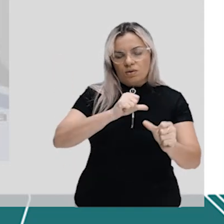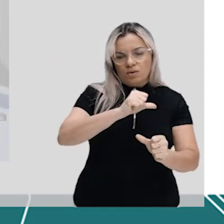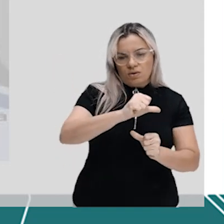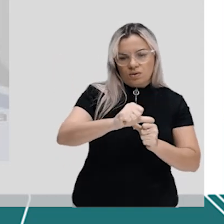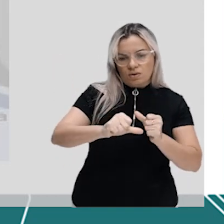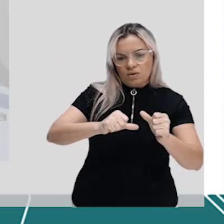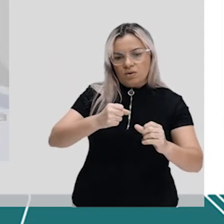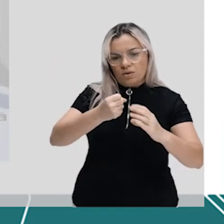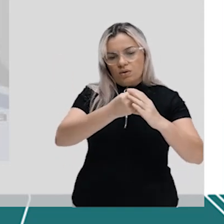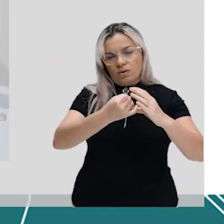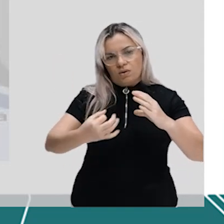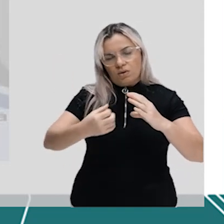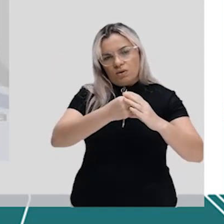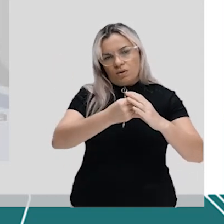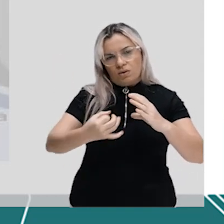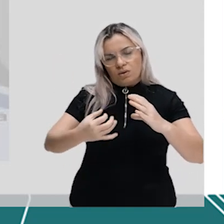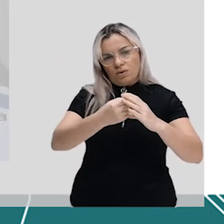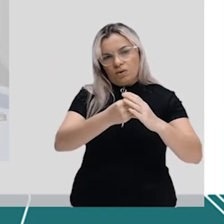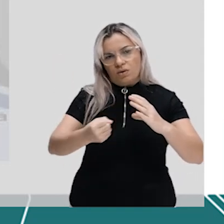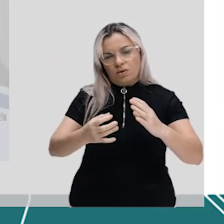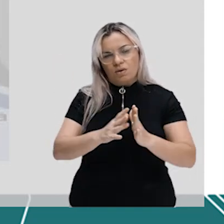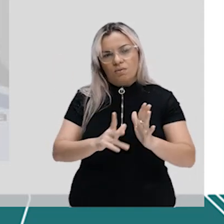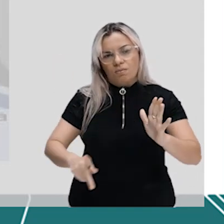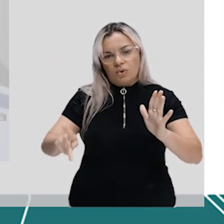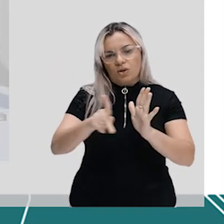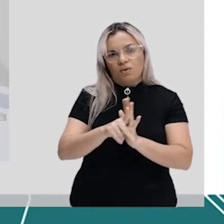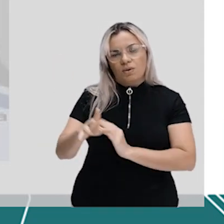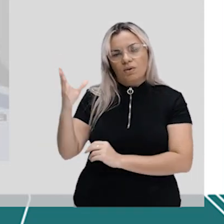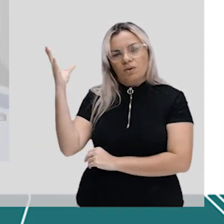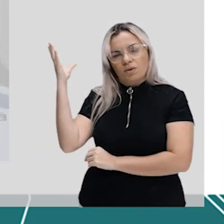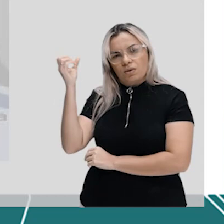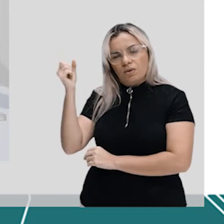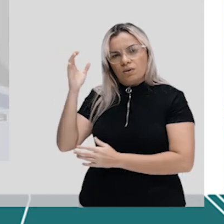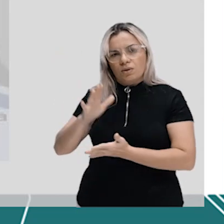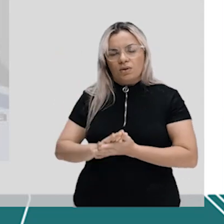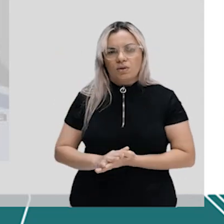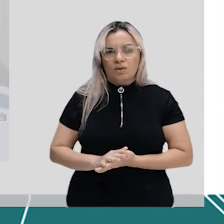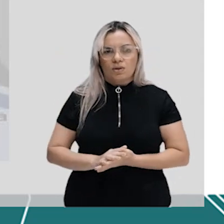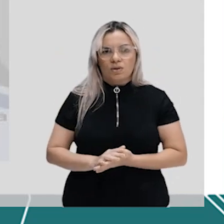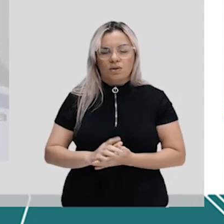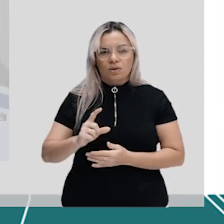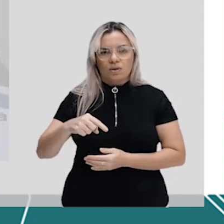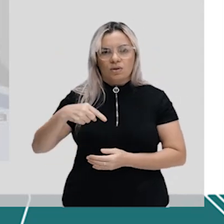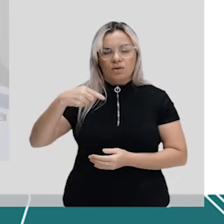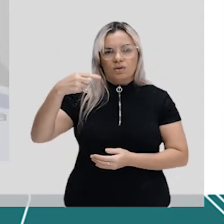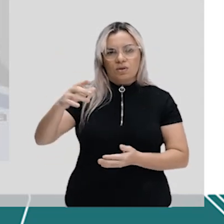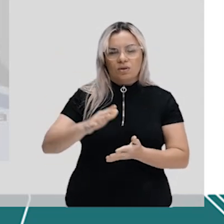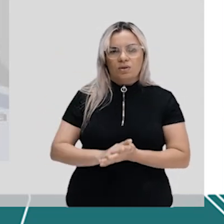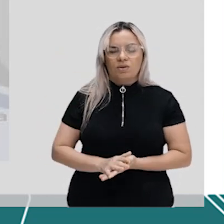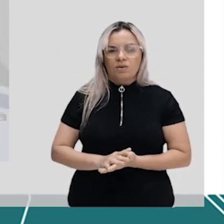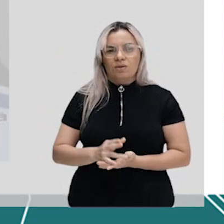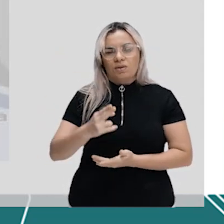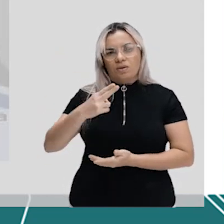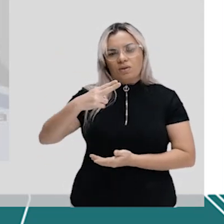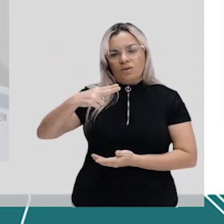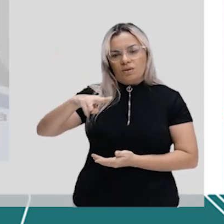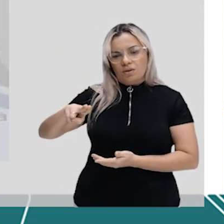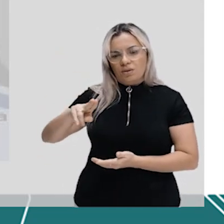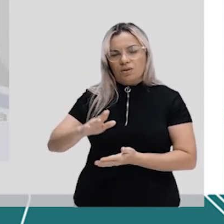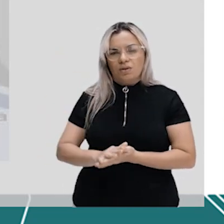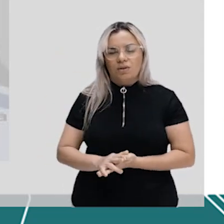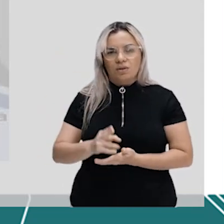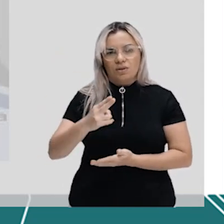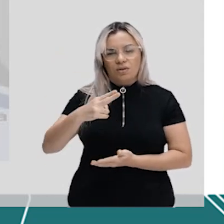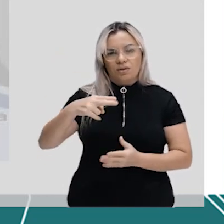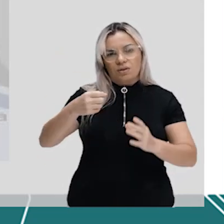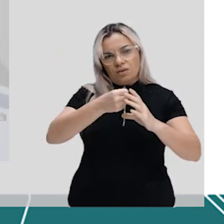as características típicas do leite, né? Que eu vou até falar um nome estranho, eu vou falar devagar aqui para vocês. A gente chama